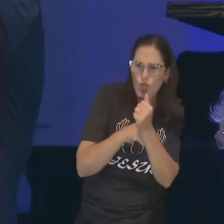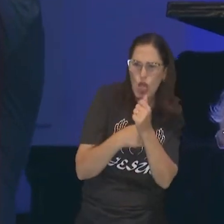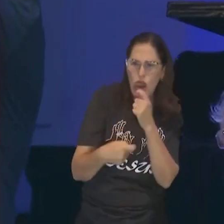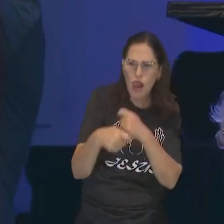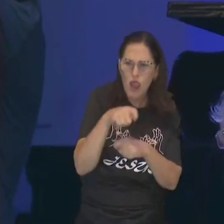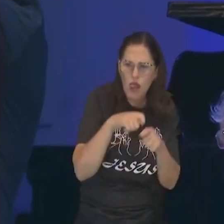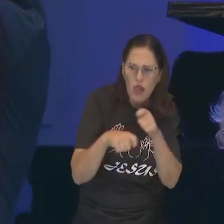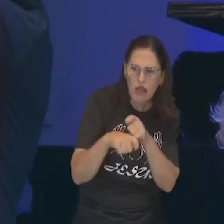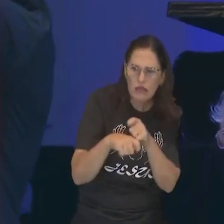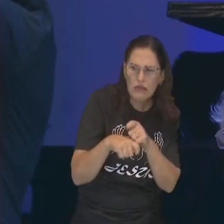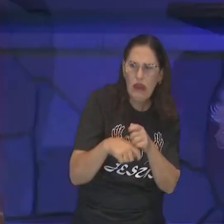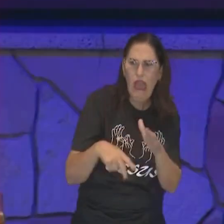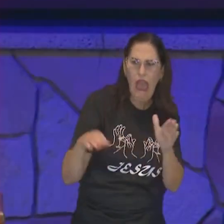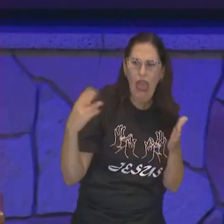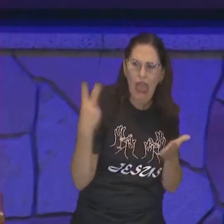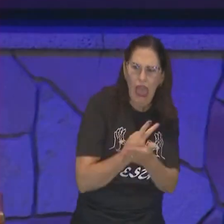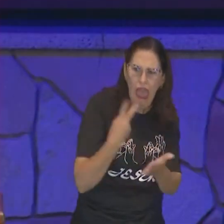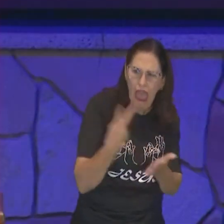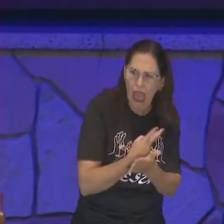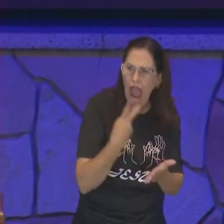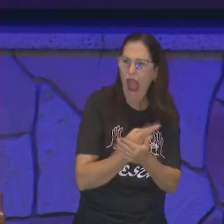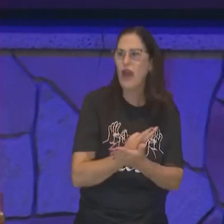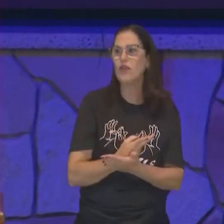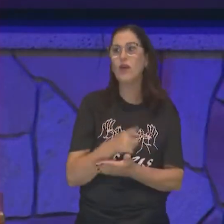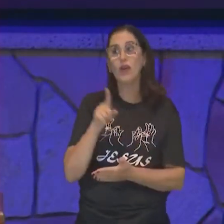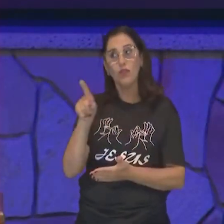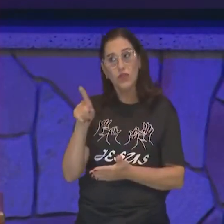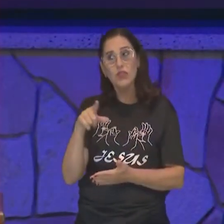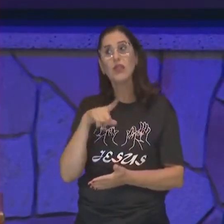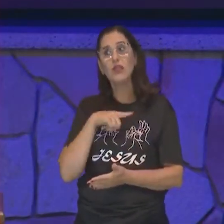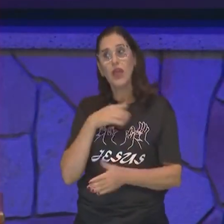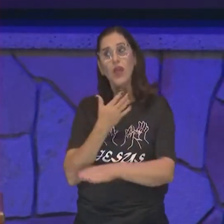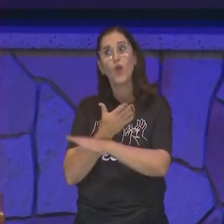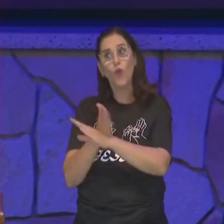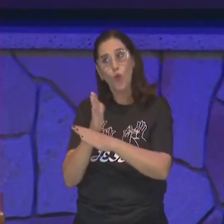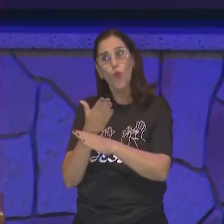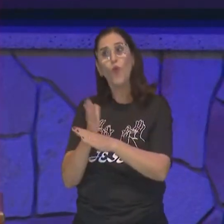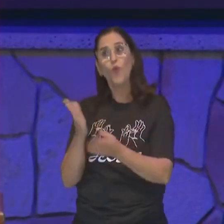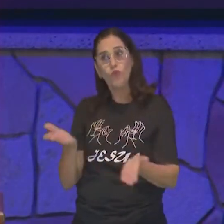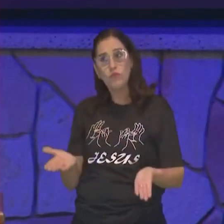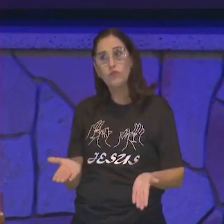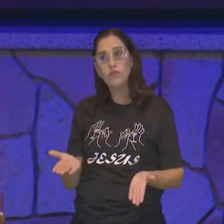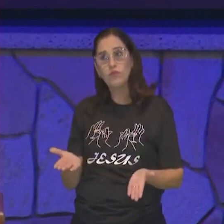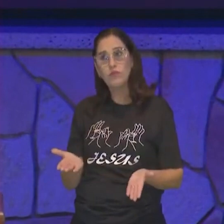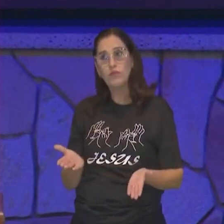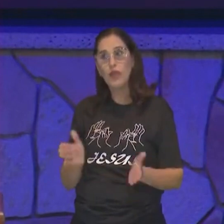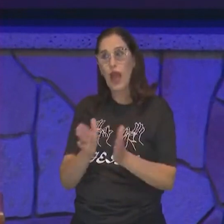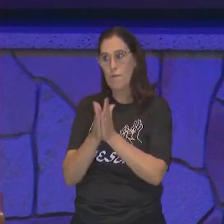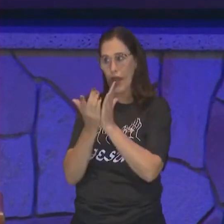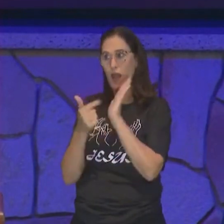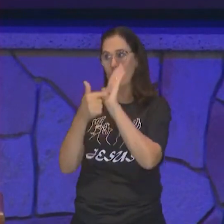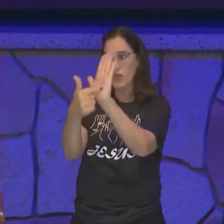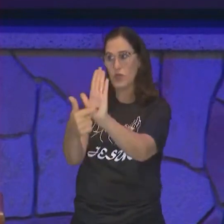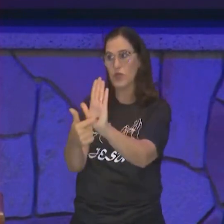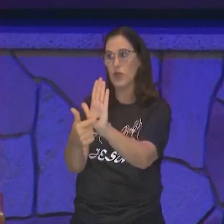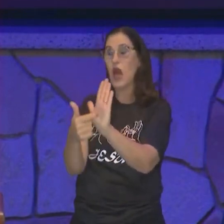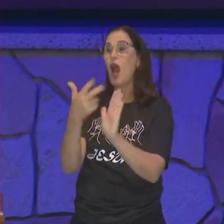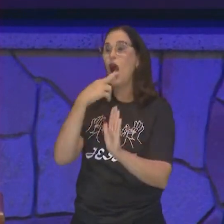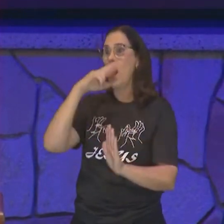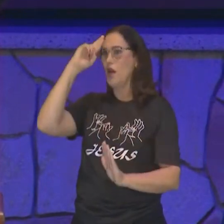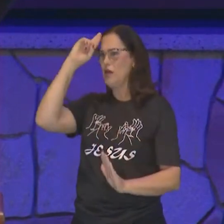negócios desonestos que você tem praticado? A palavra de Deus diz que o